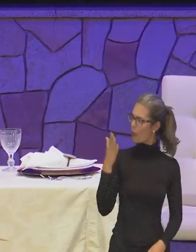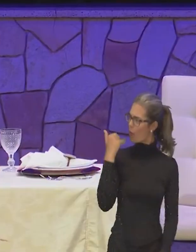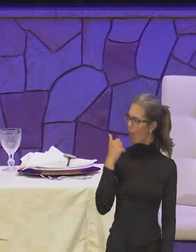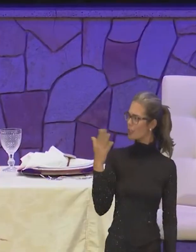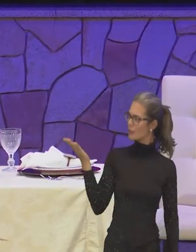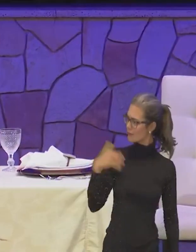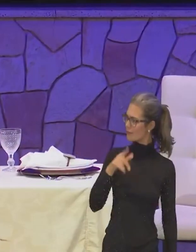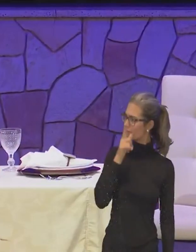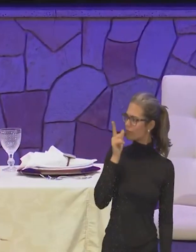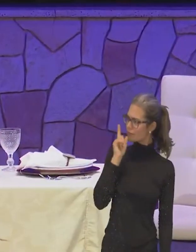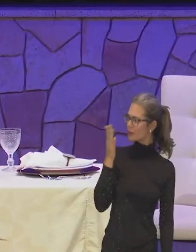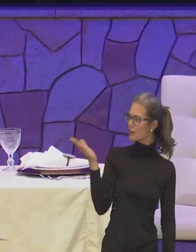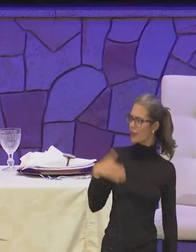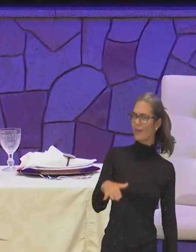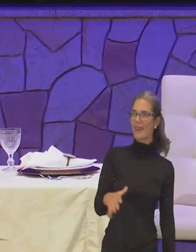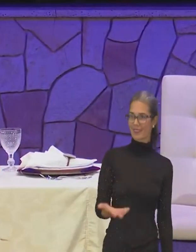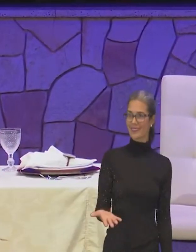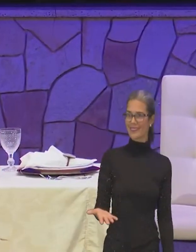mas é Jesus.